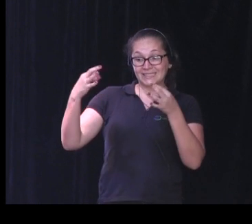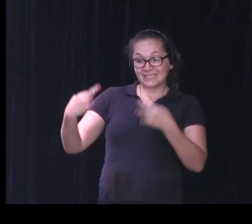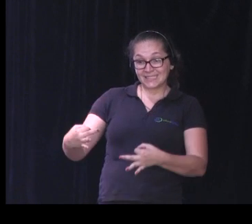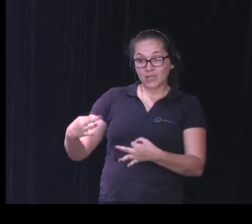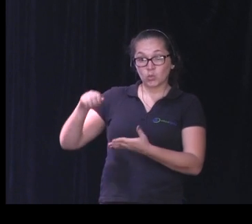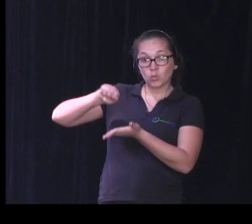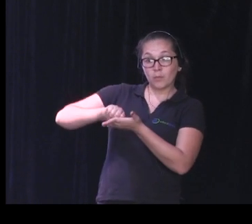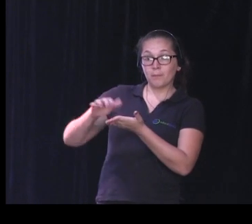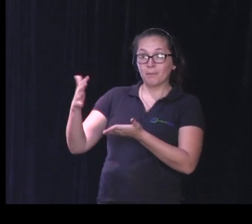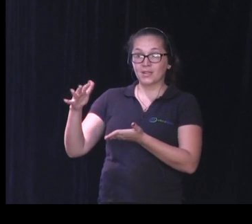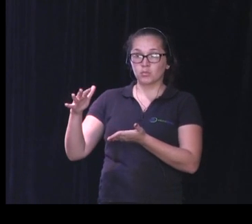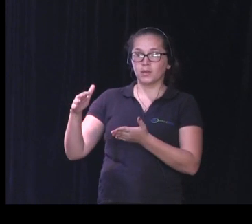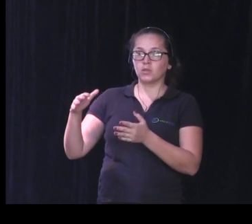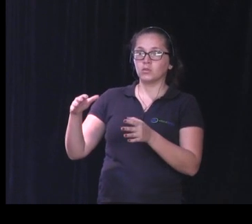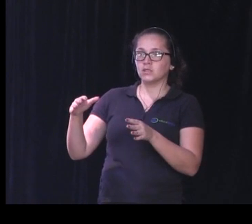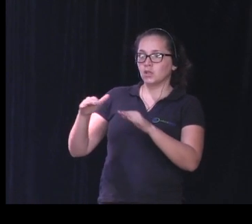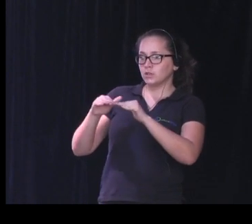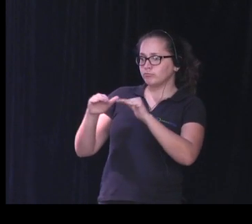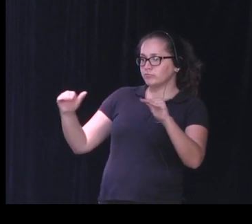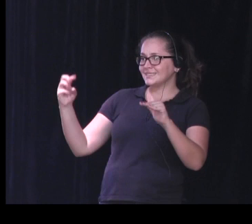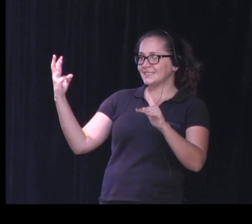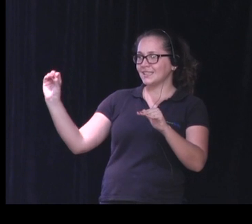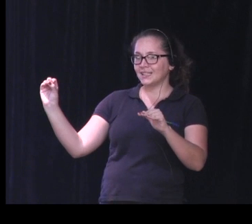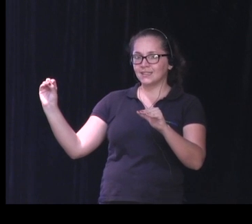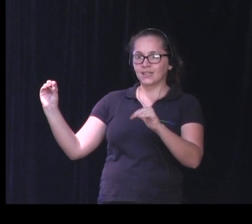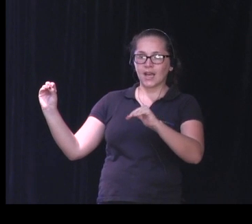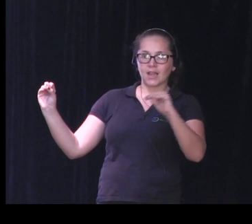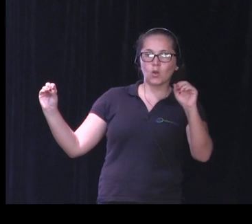que está precisamente